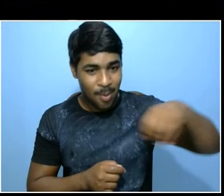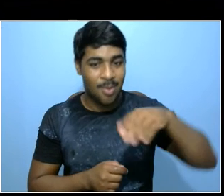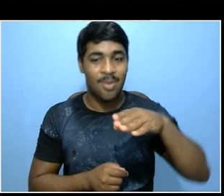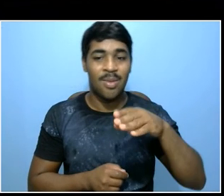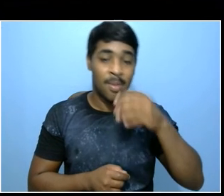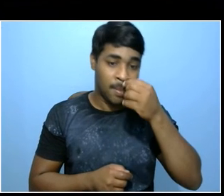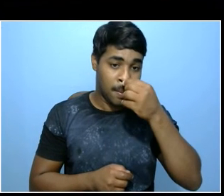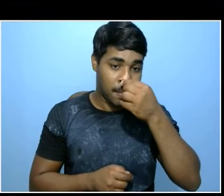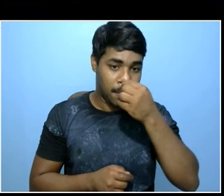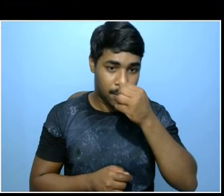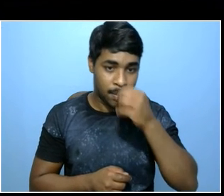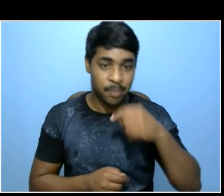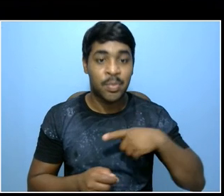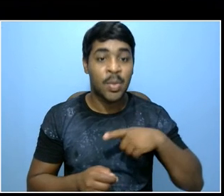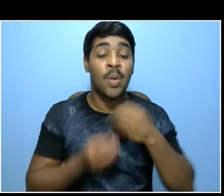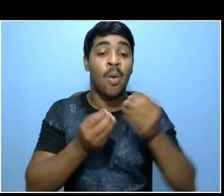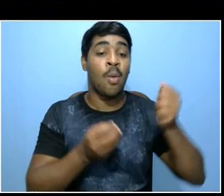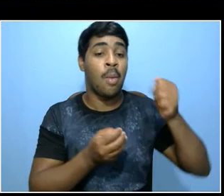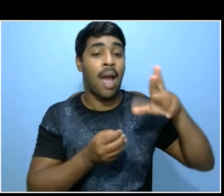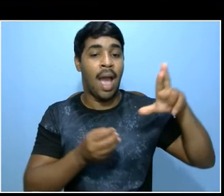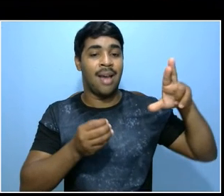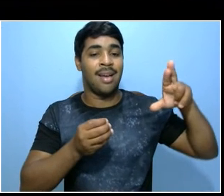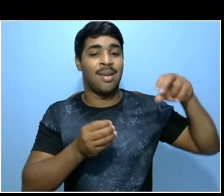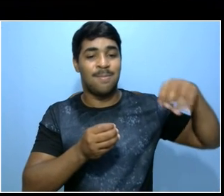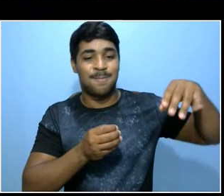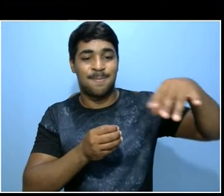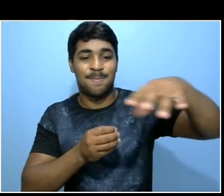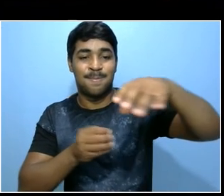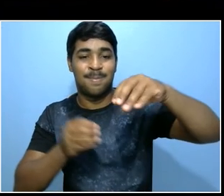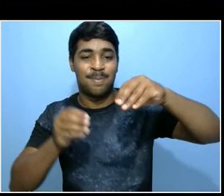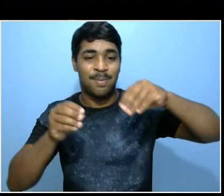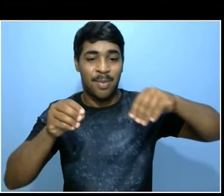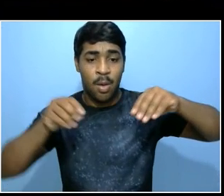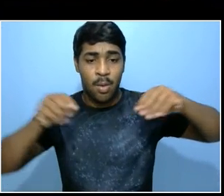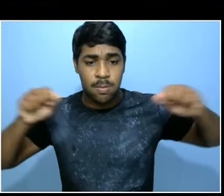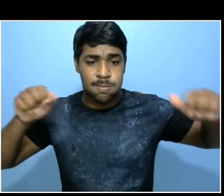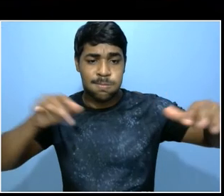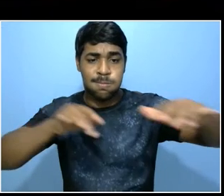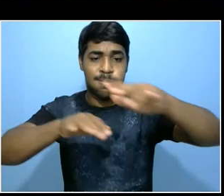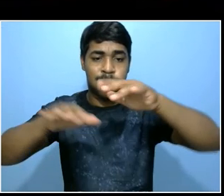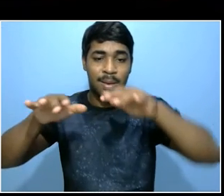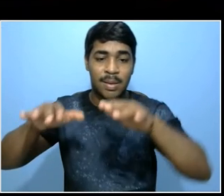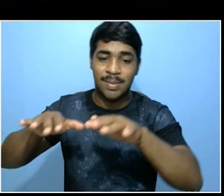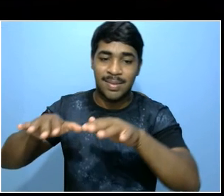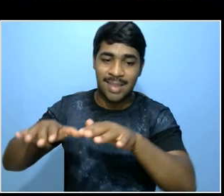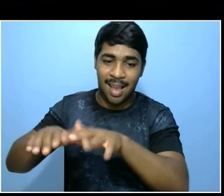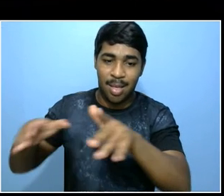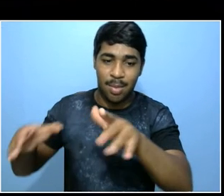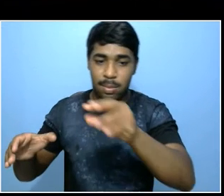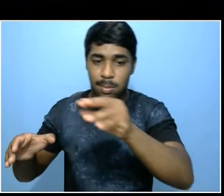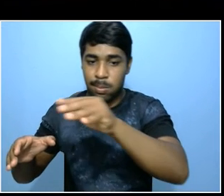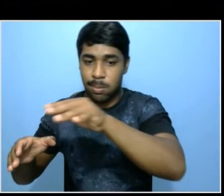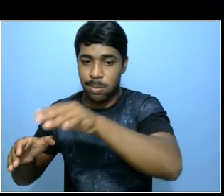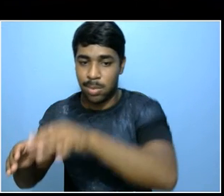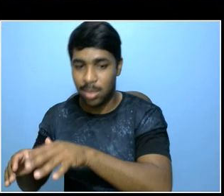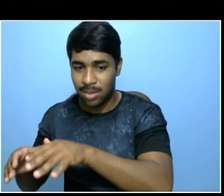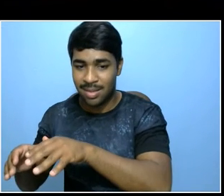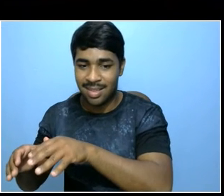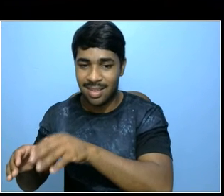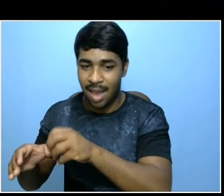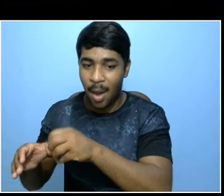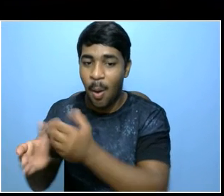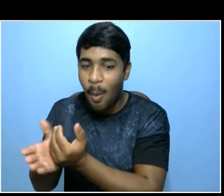vêm através do ar, tá? Ele está no ambiente, então ele chega no alimento através do ar. Até na geladeira, às vezes, né, depois de um tempo, né, pode